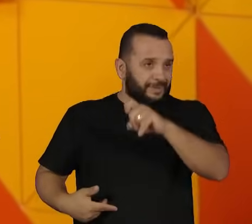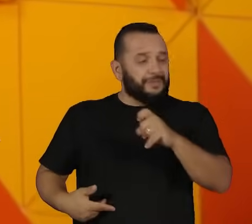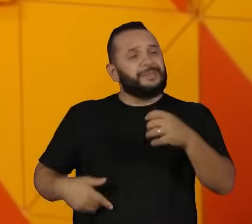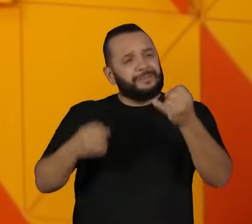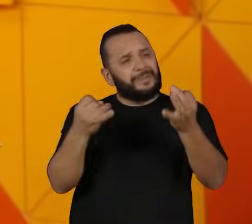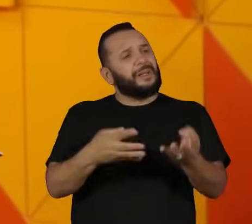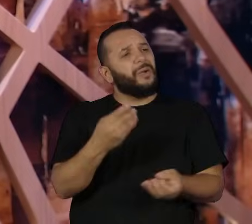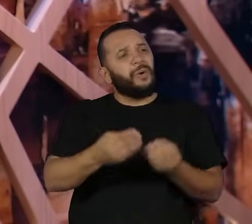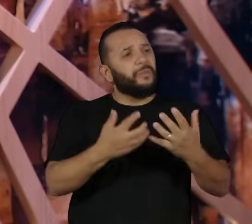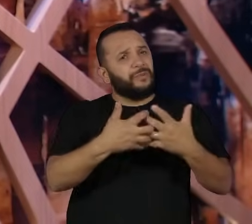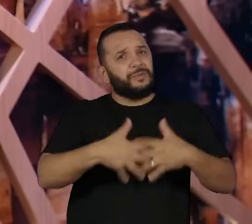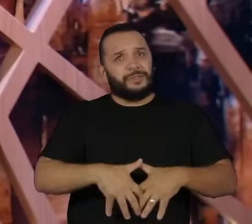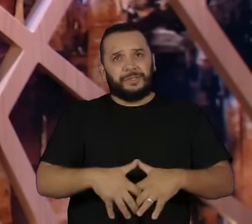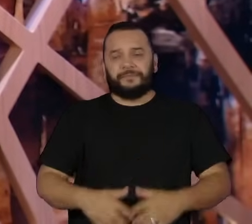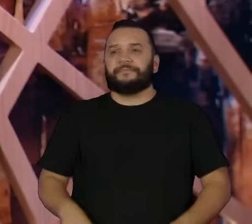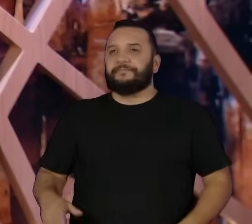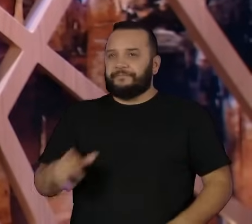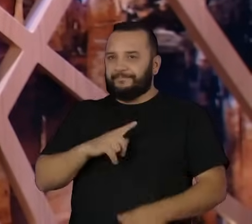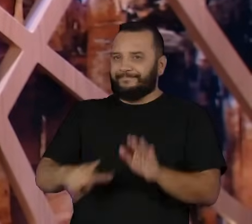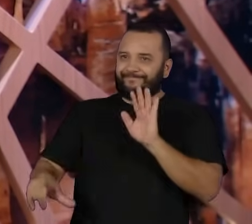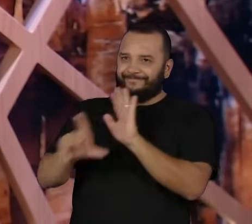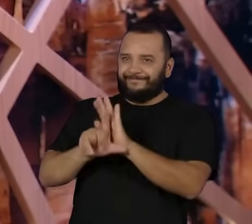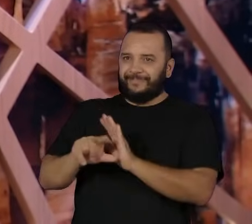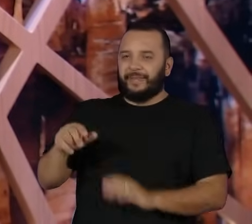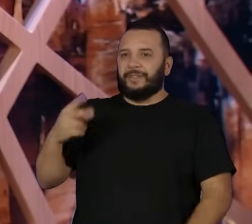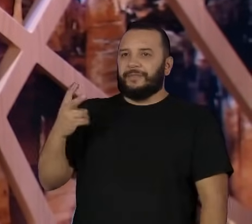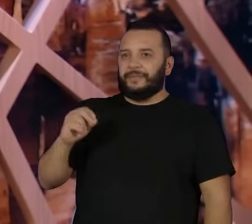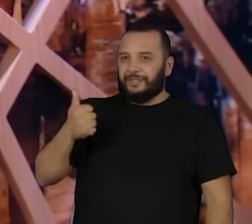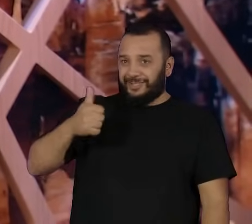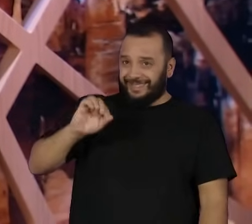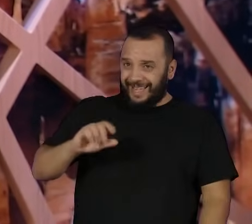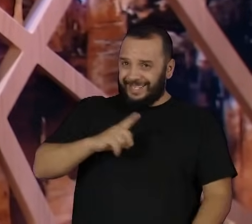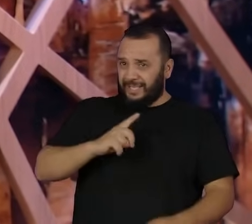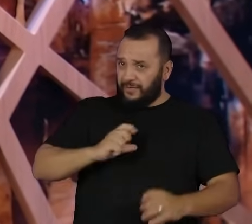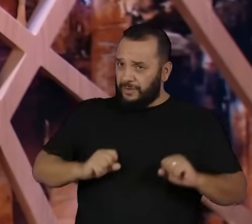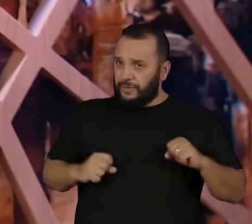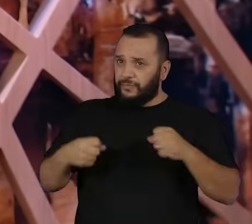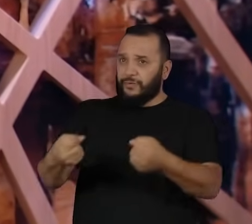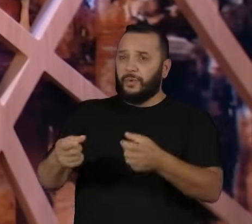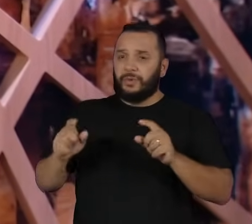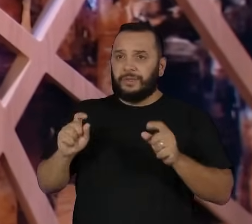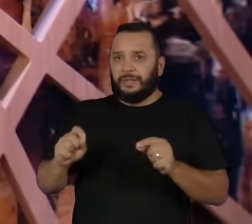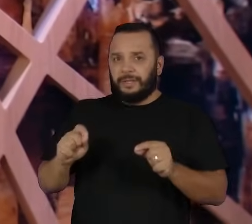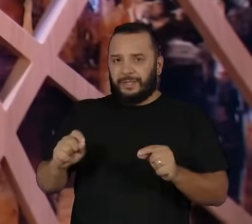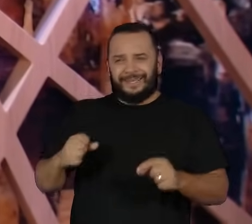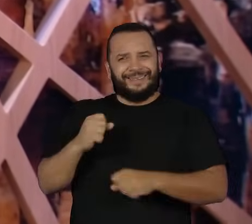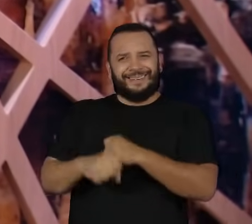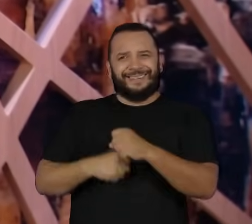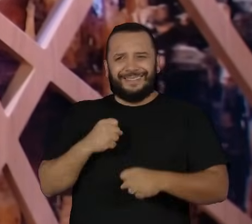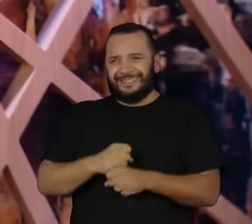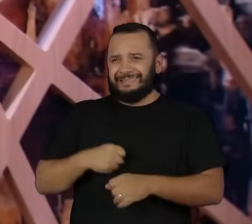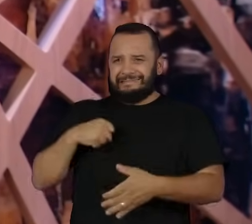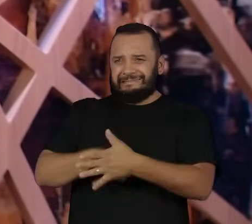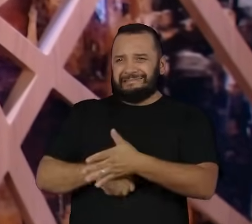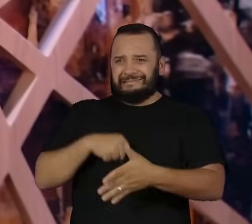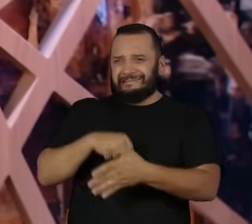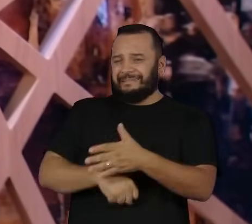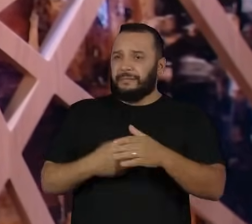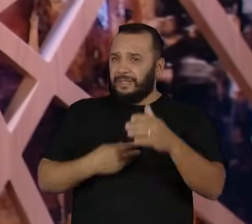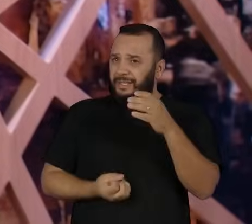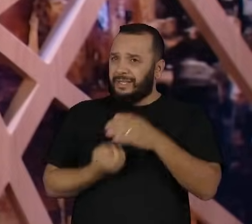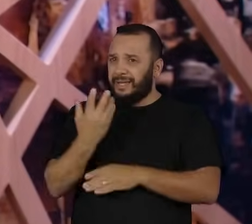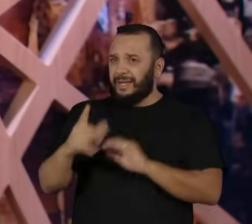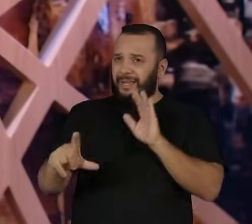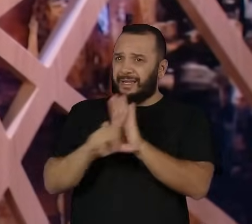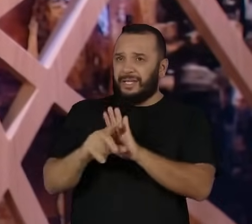isso funciona. A Política Nacional surgiu em 2010, depois de um esforço coletivo de muitos anos para construir uma política super